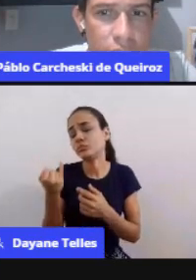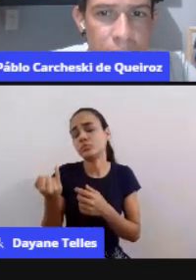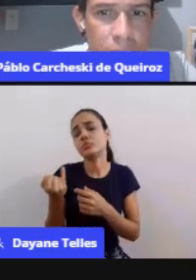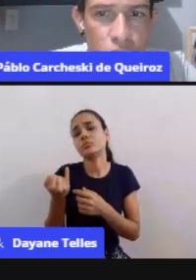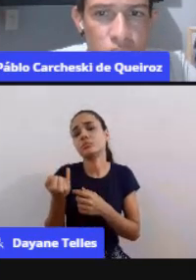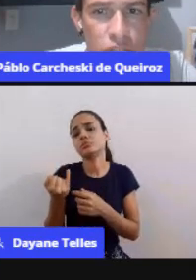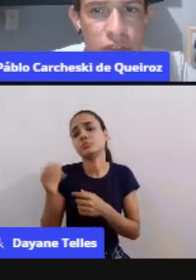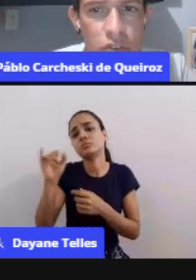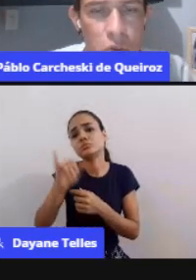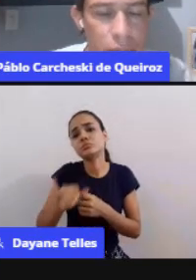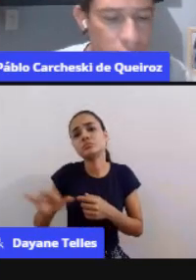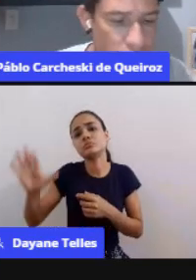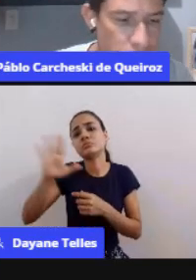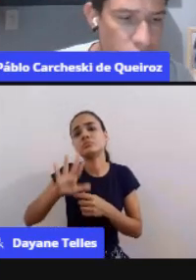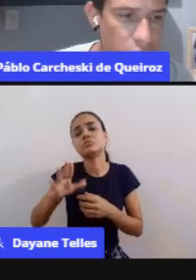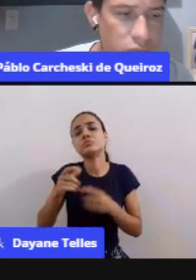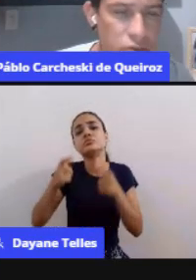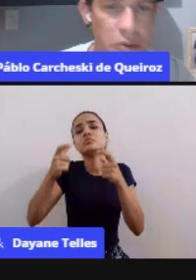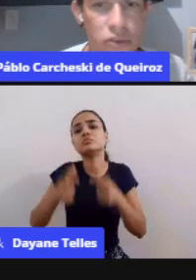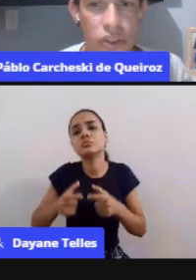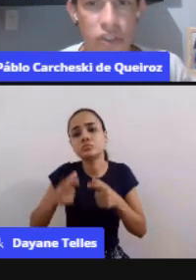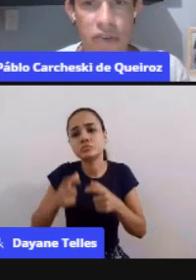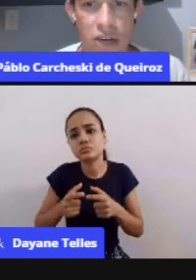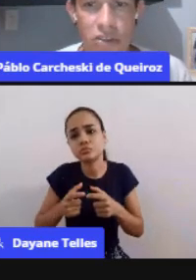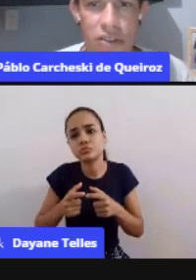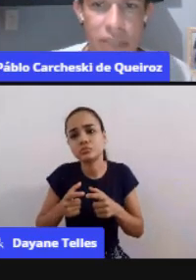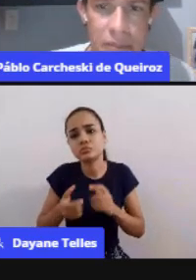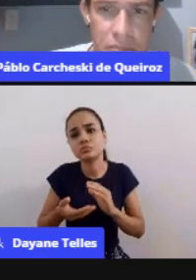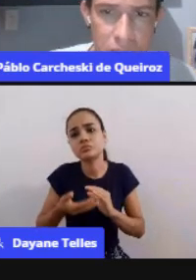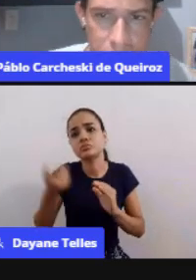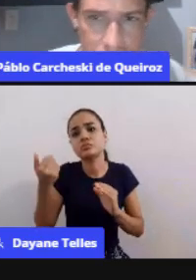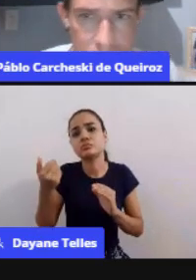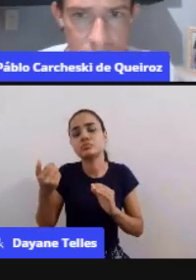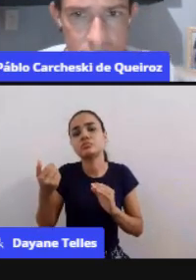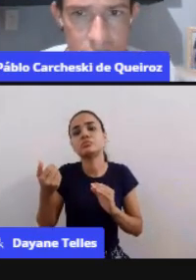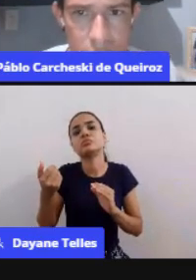relação a isso, né? Hoje a gente vive num momento aí de muitas informações